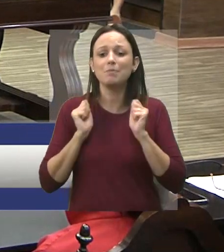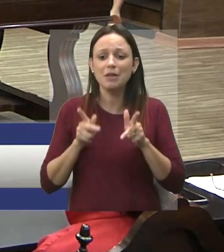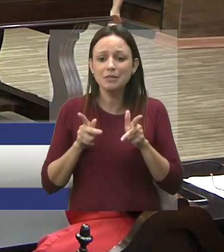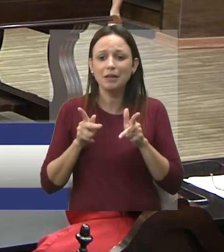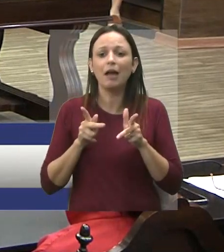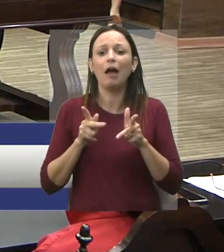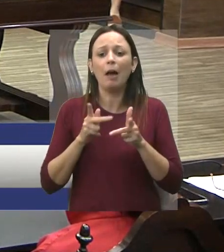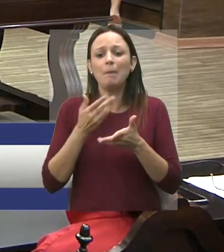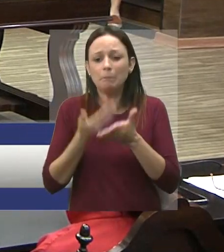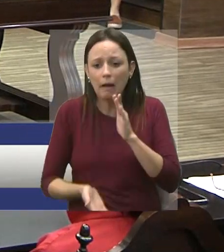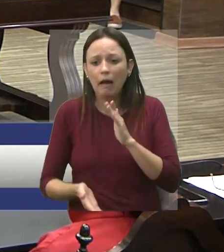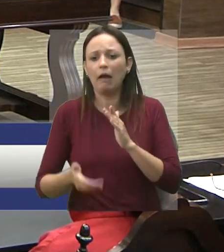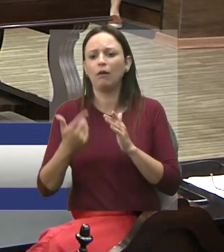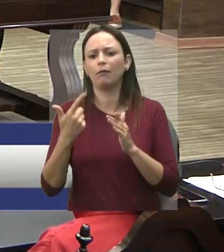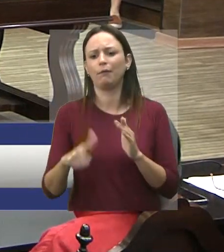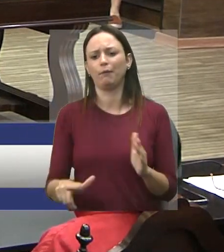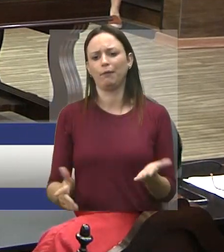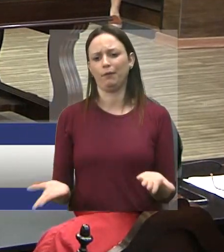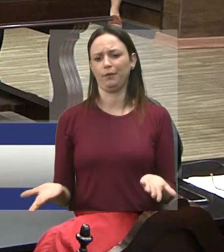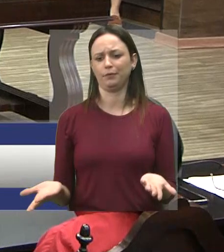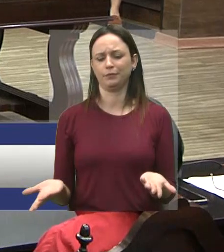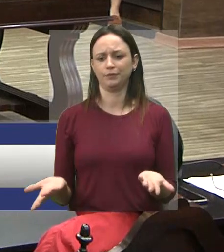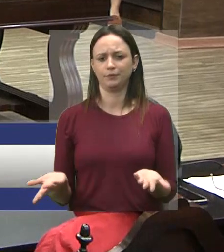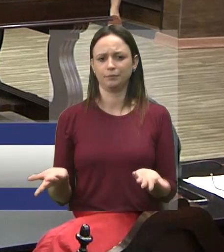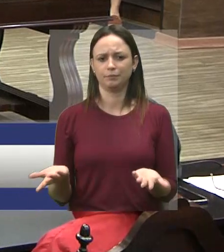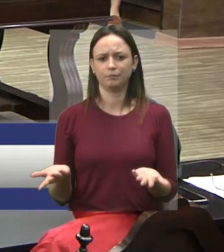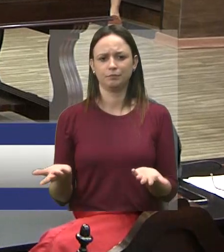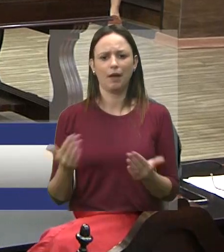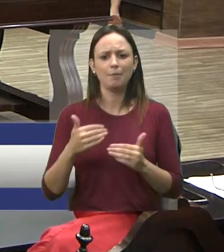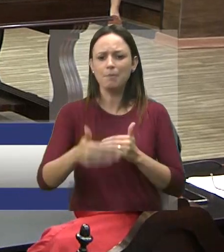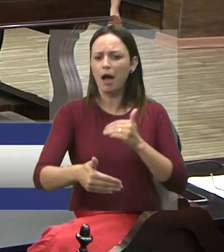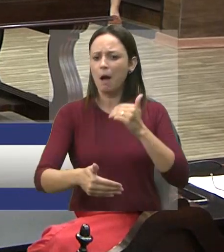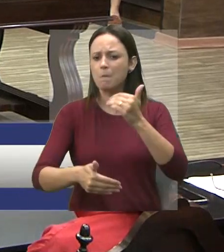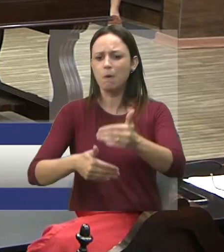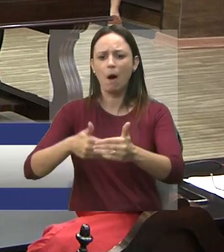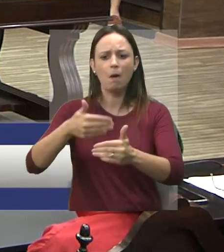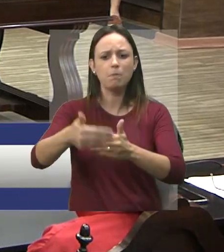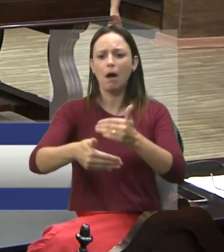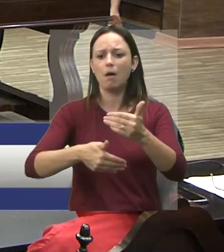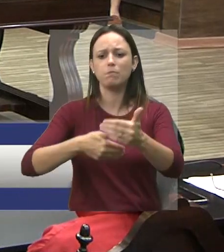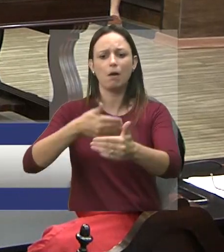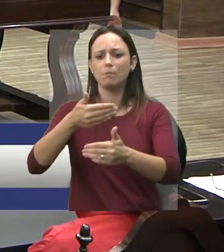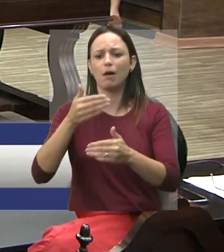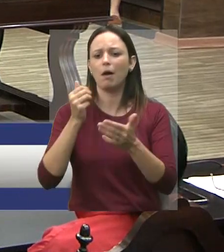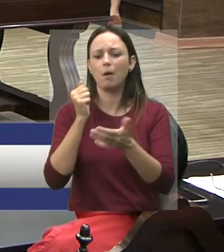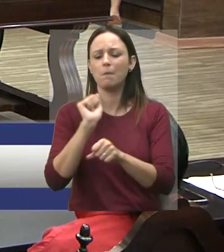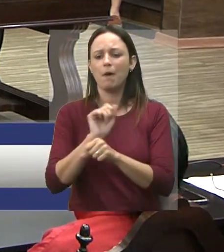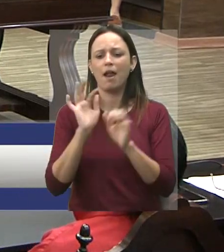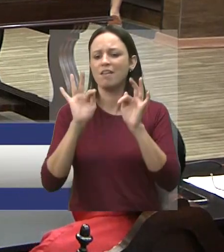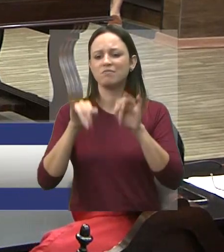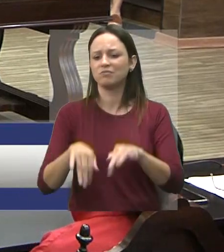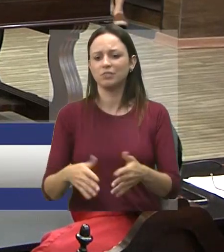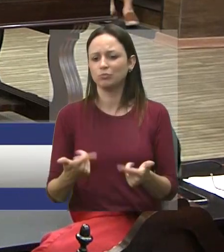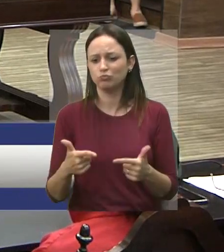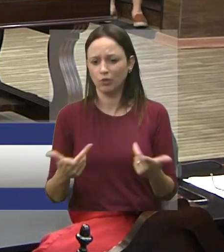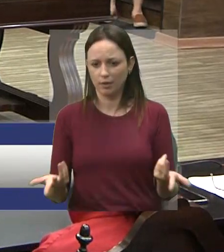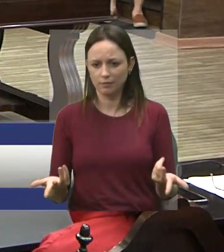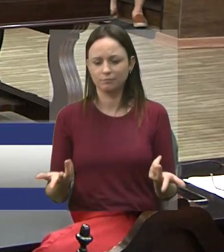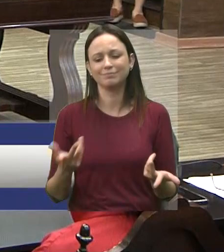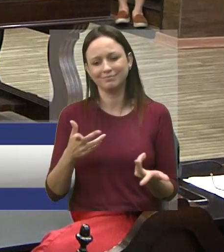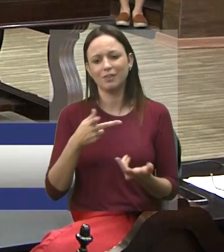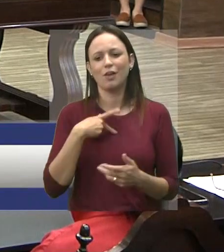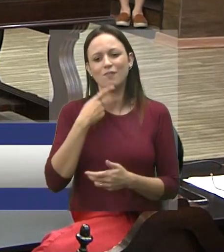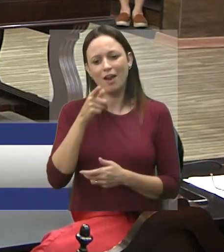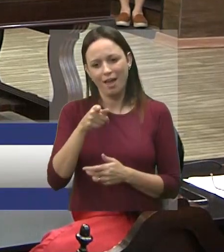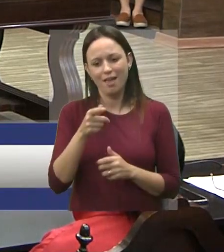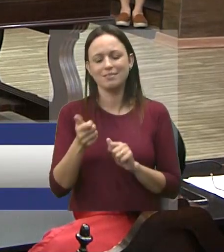e isso vai virando uma coisa sem fim, na verdade. Mas era o que eu tinha para falar de transição, espero